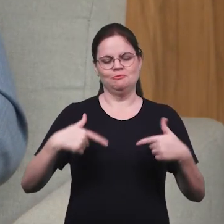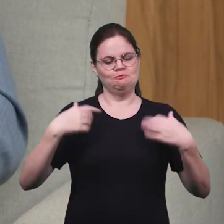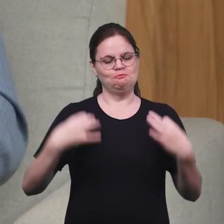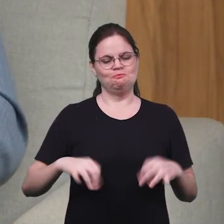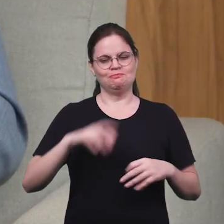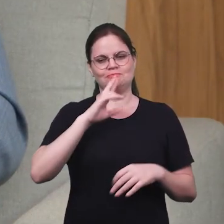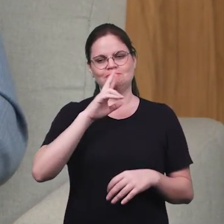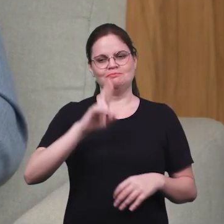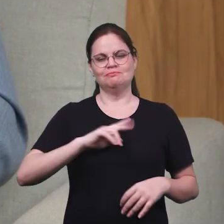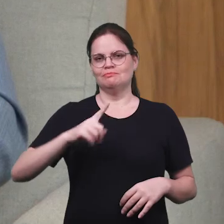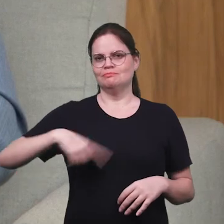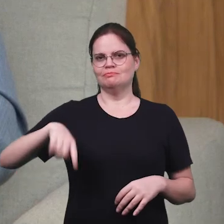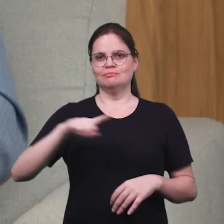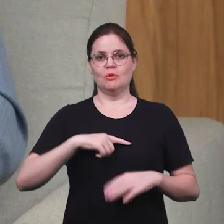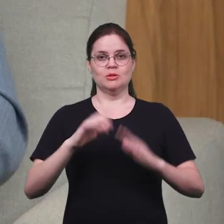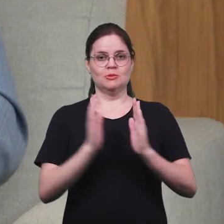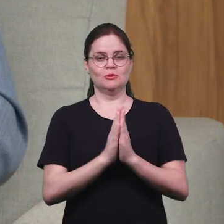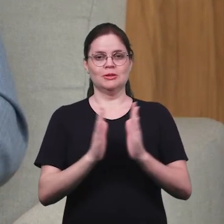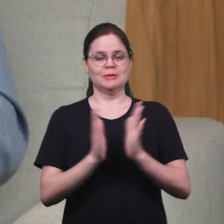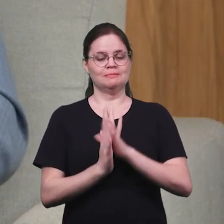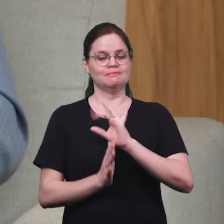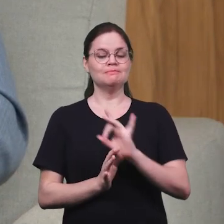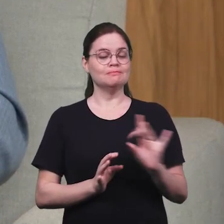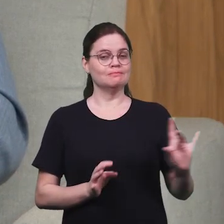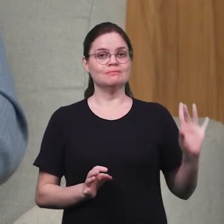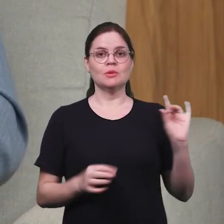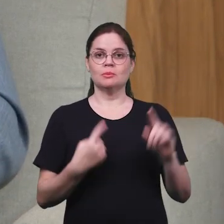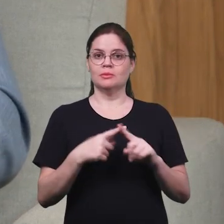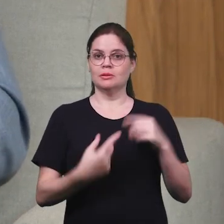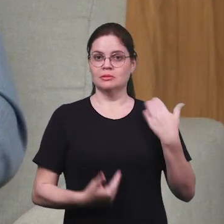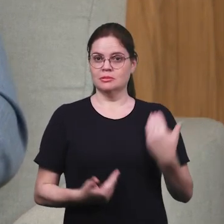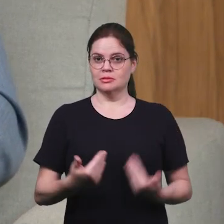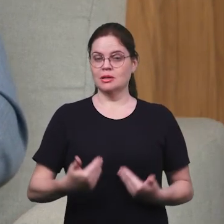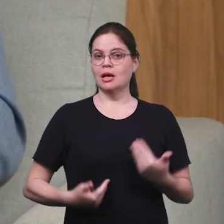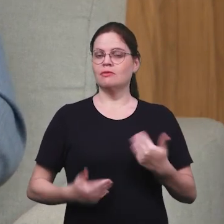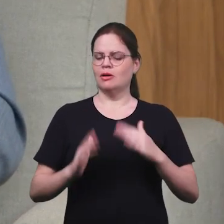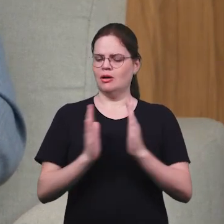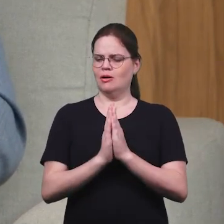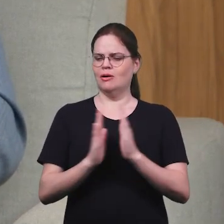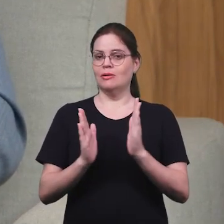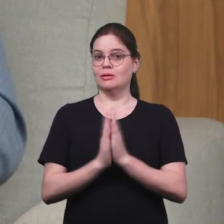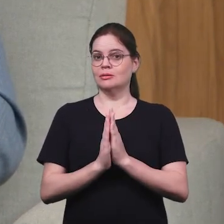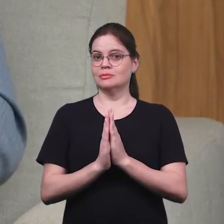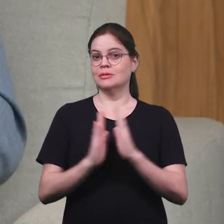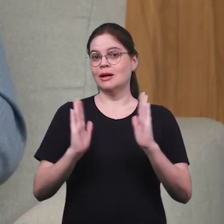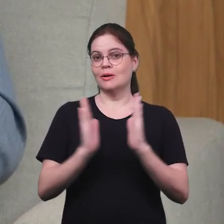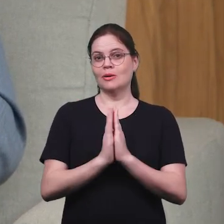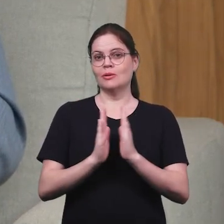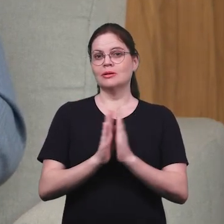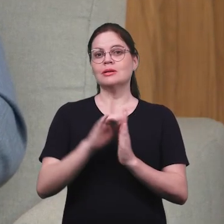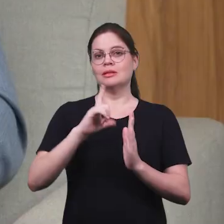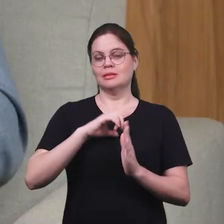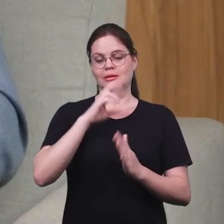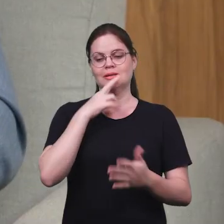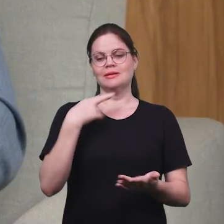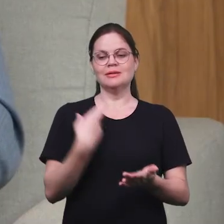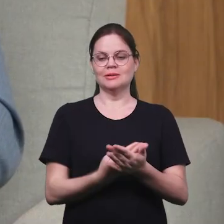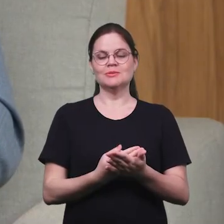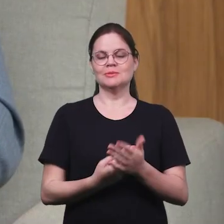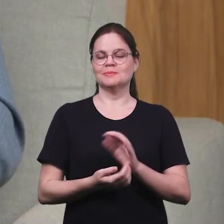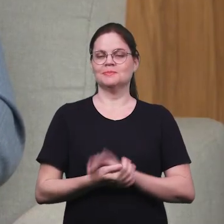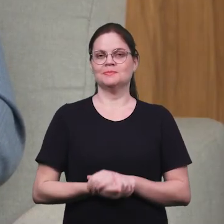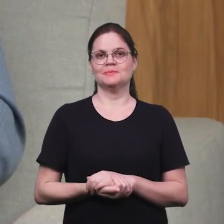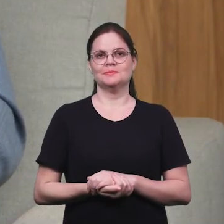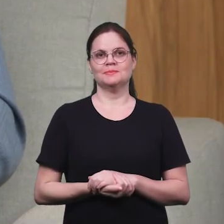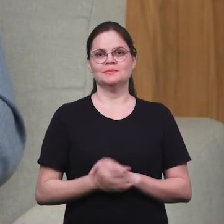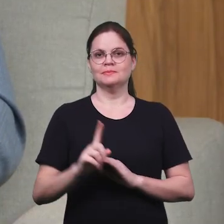Ele responde à oração do justo. O justo, ele ora e a sua oração tem efeito, como diz a palavra de